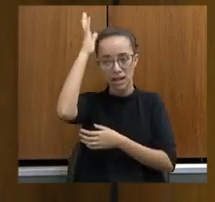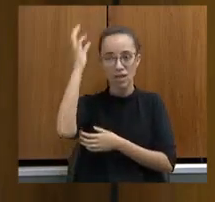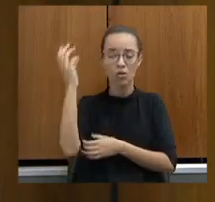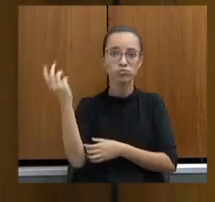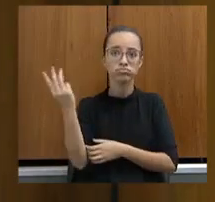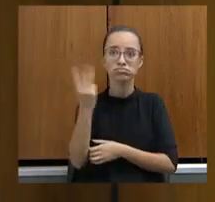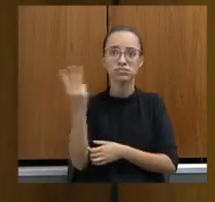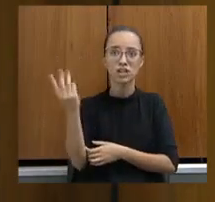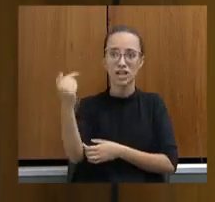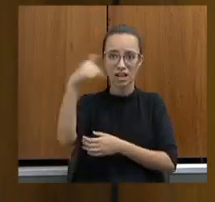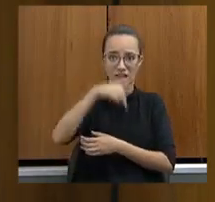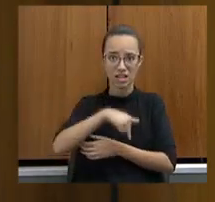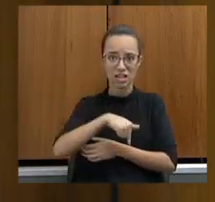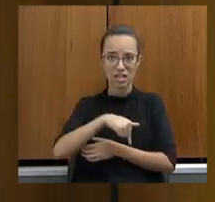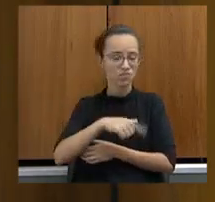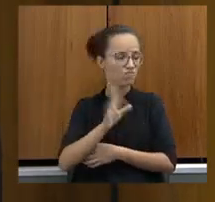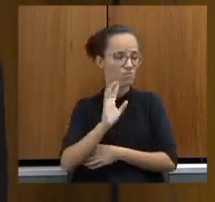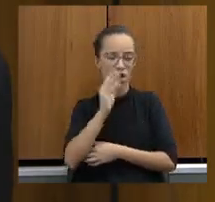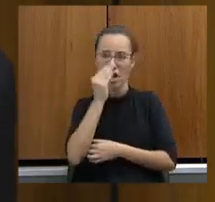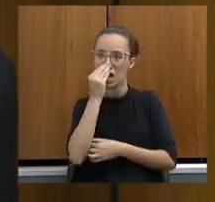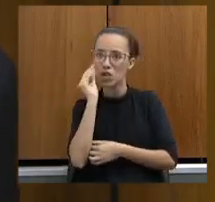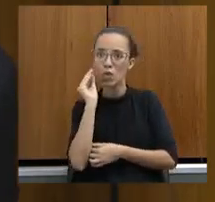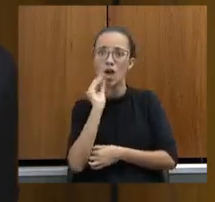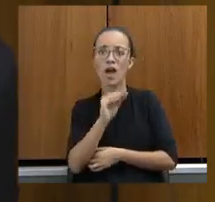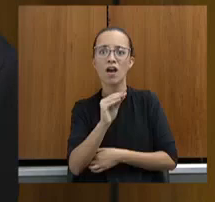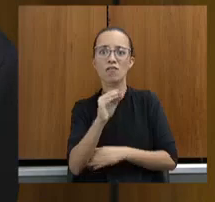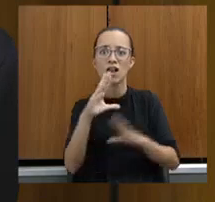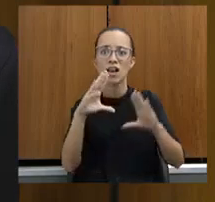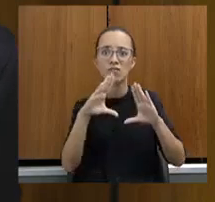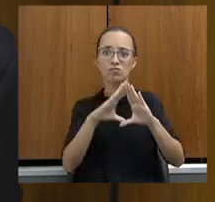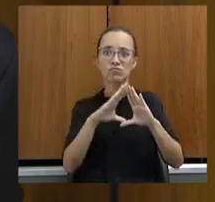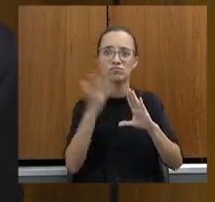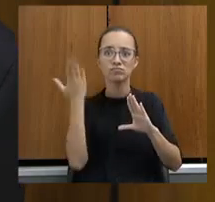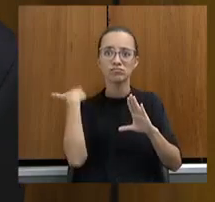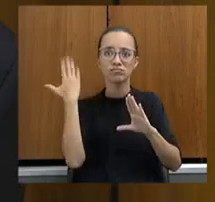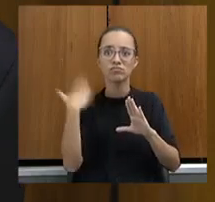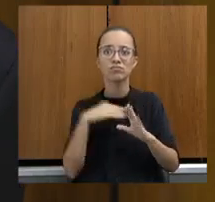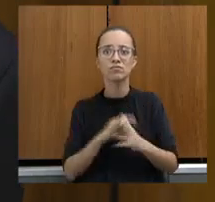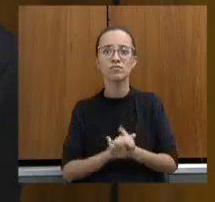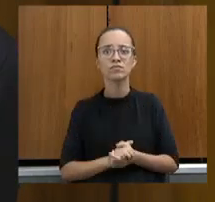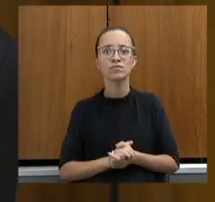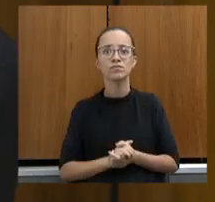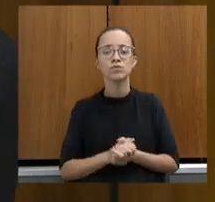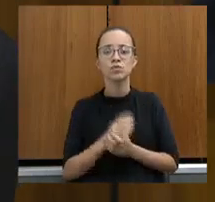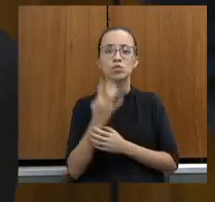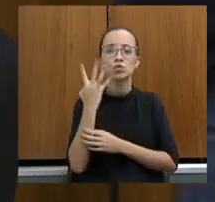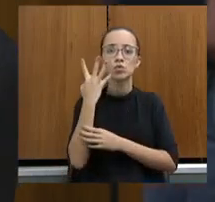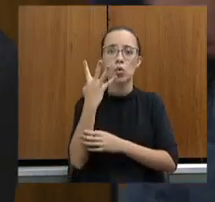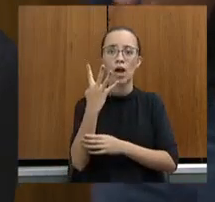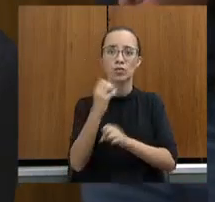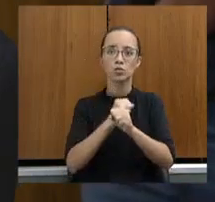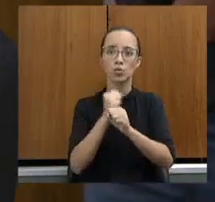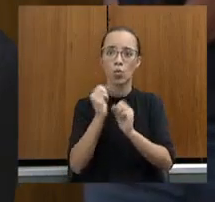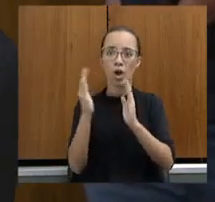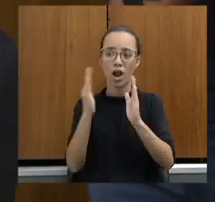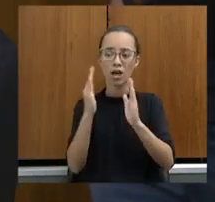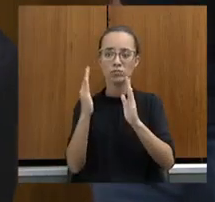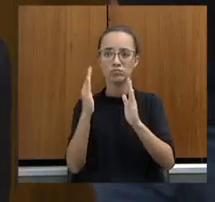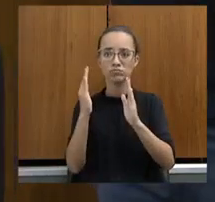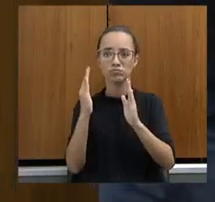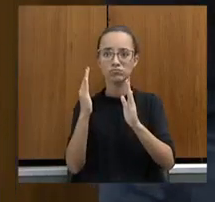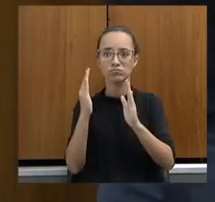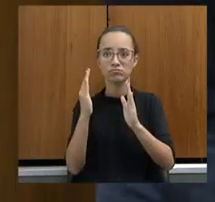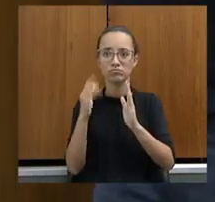não vinham eles eles ignoraram a Assembleia Legislativa nos quatro anos de governo deles